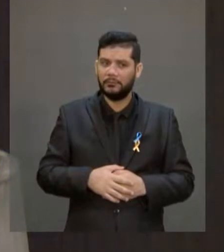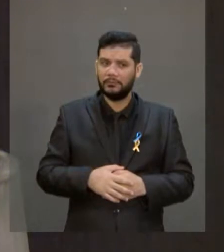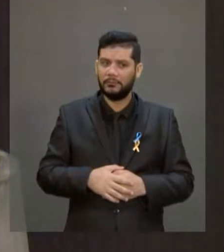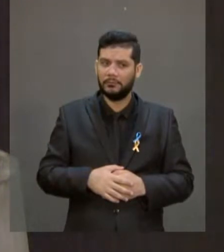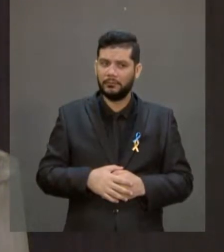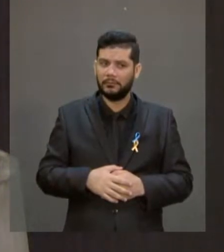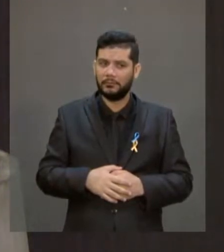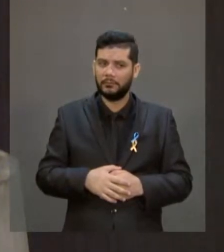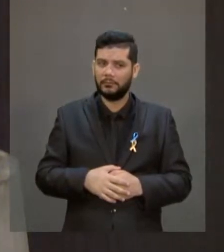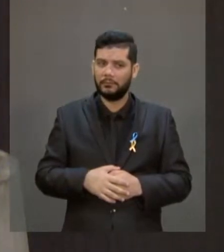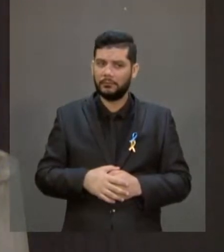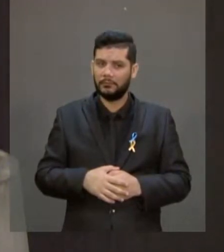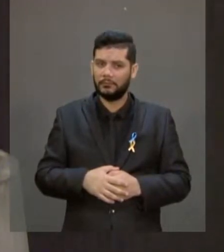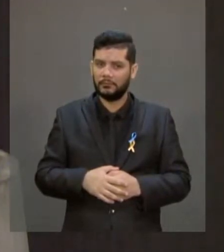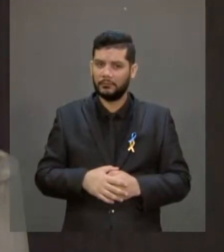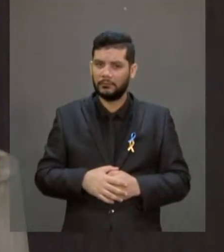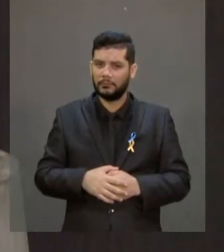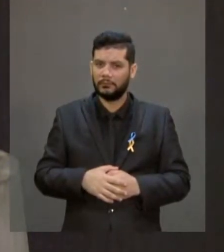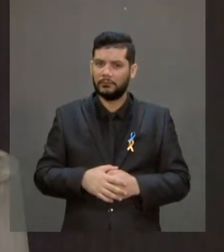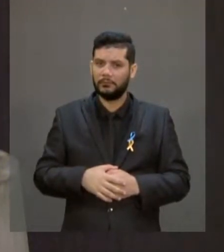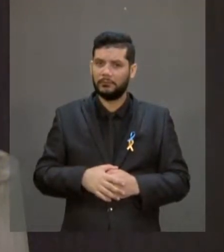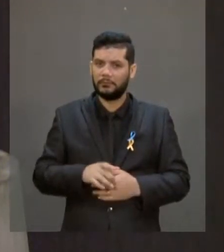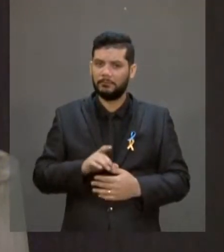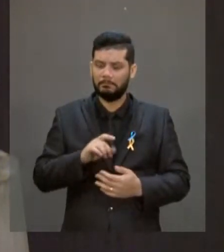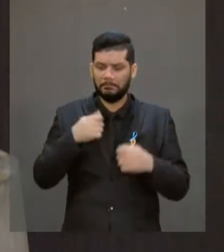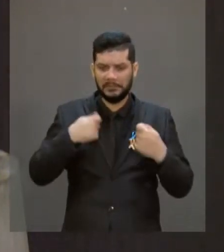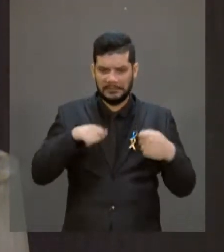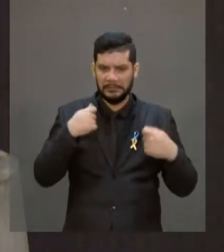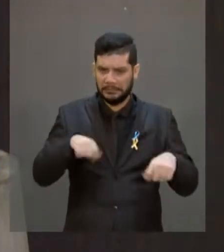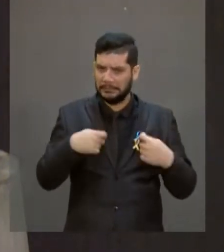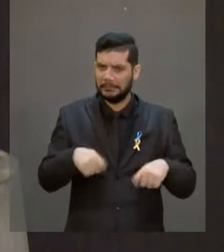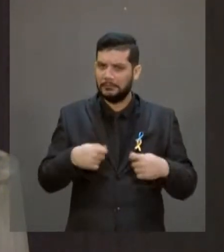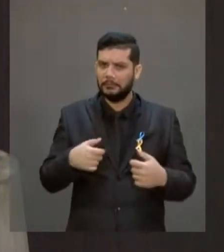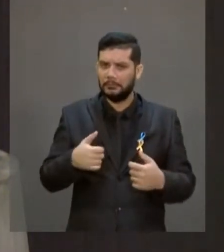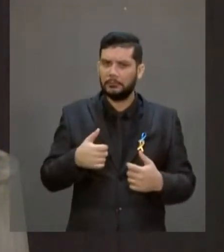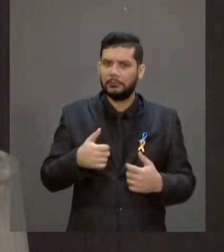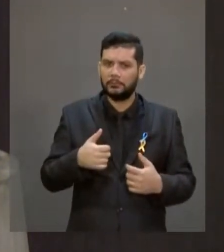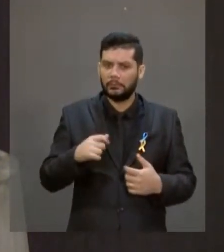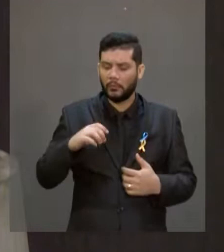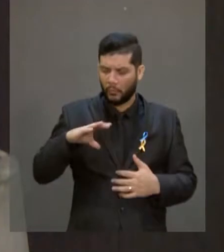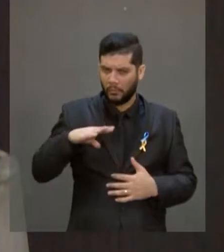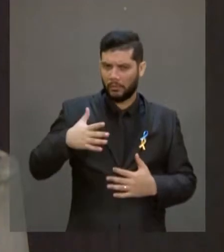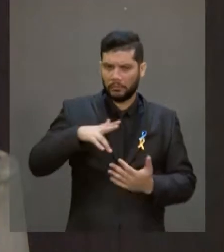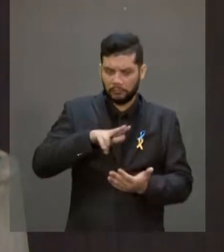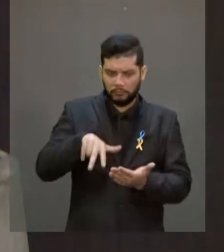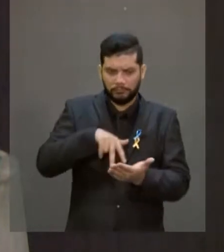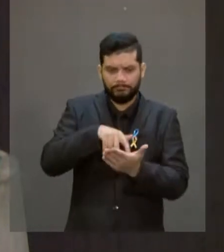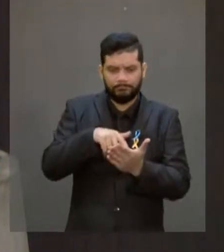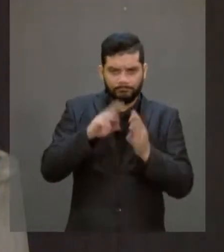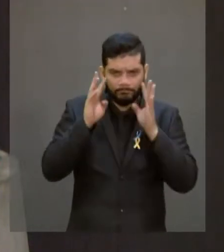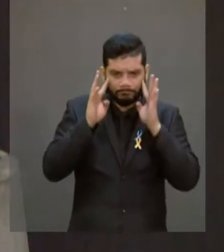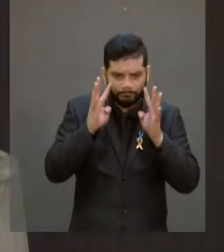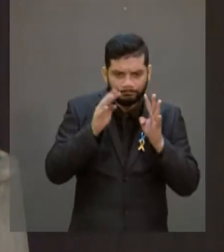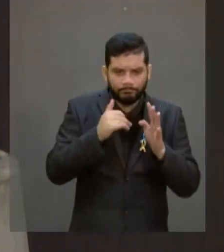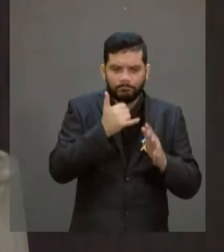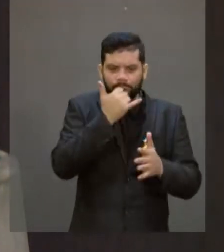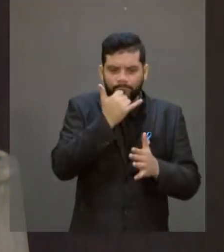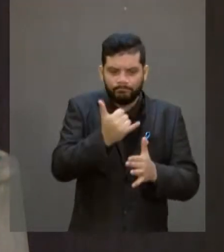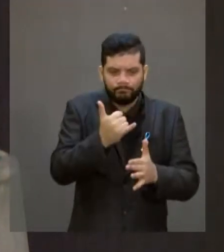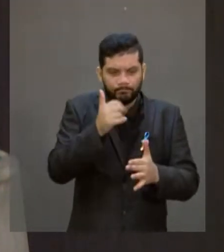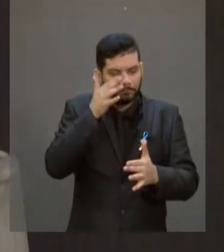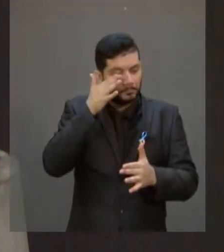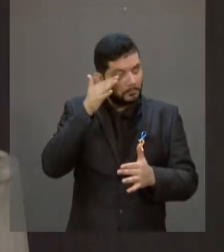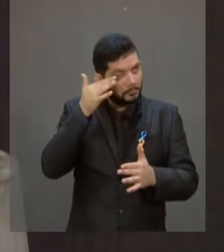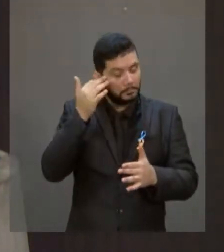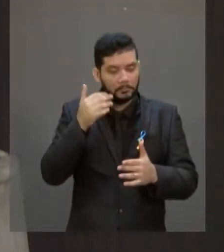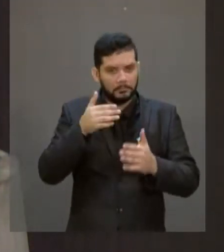erros. É prova de coragem, é prova de bravura, é prova de humanidade reconhecer os